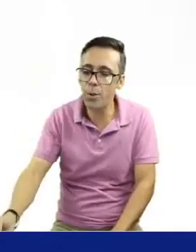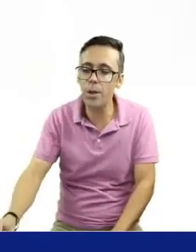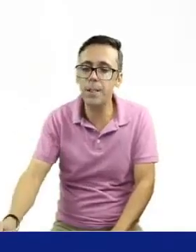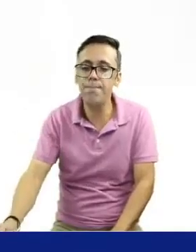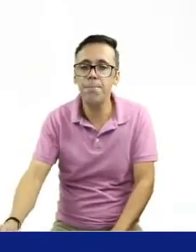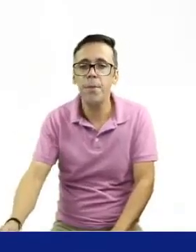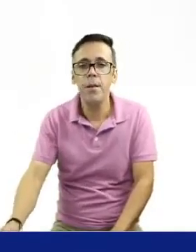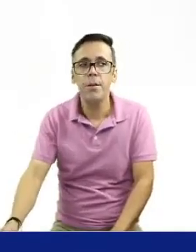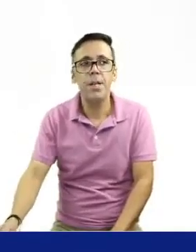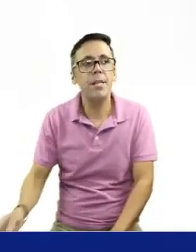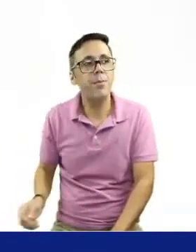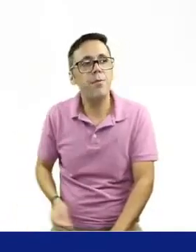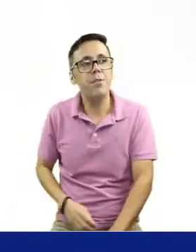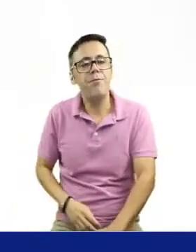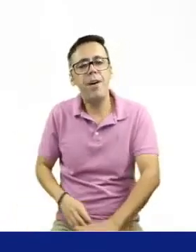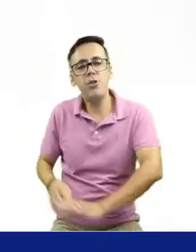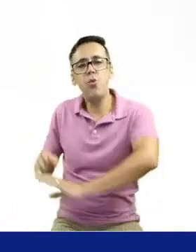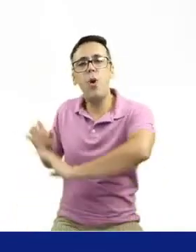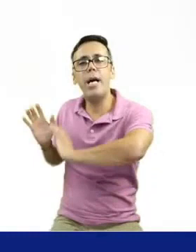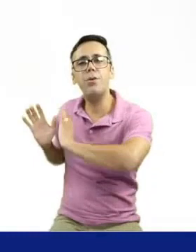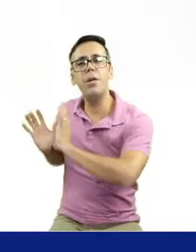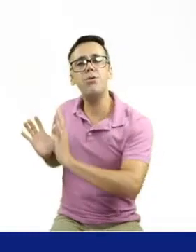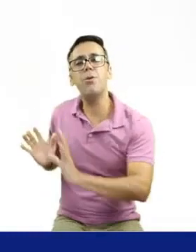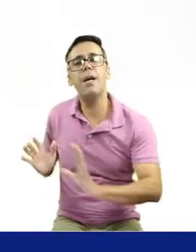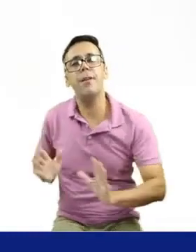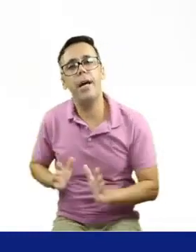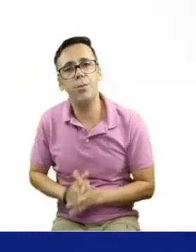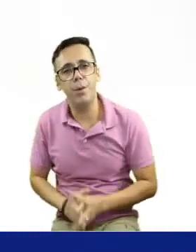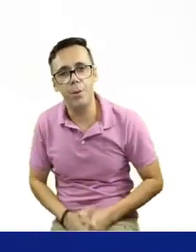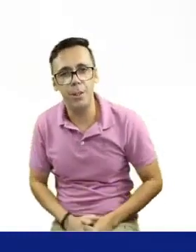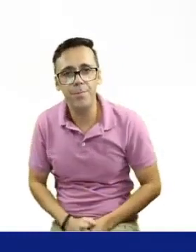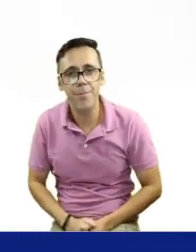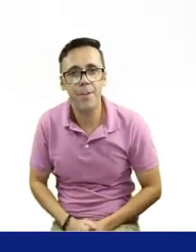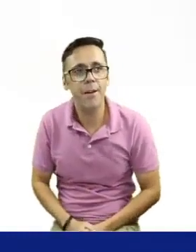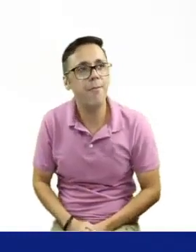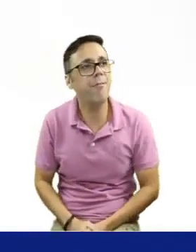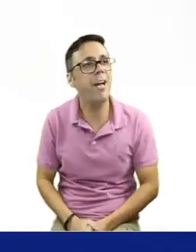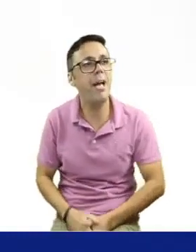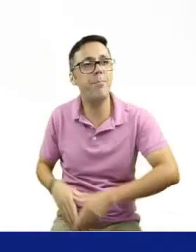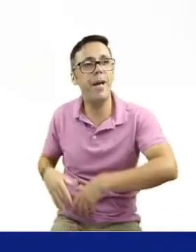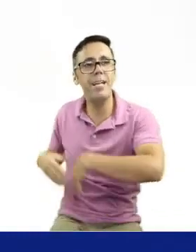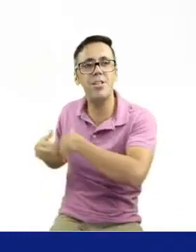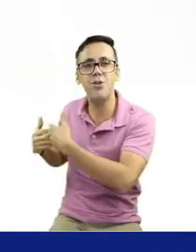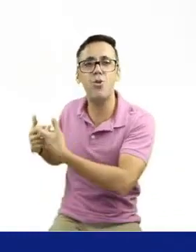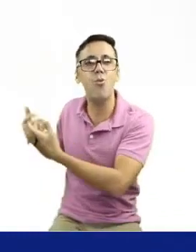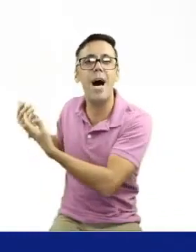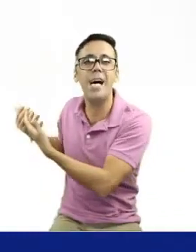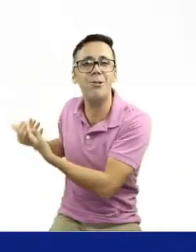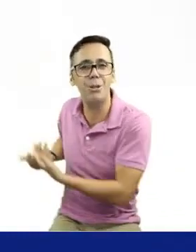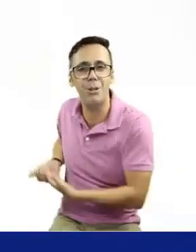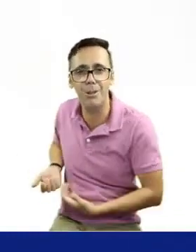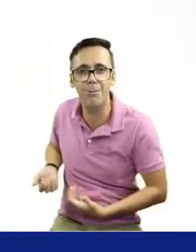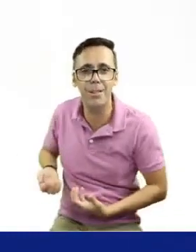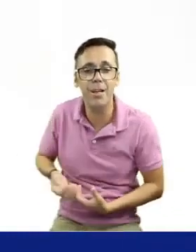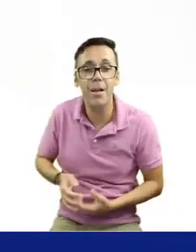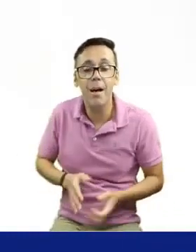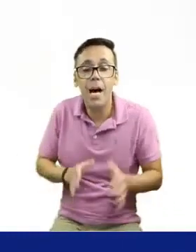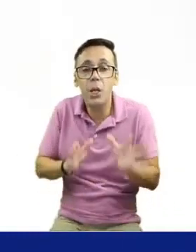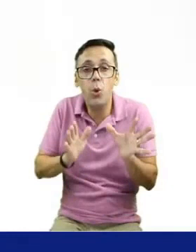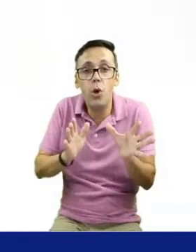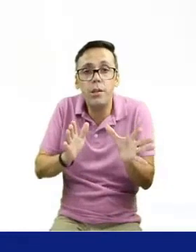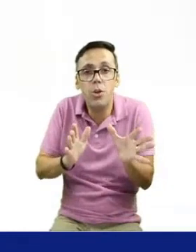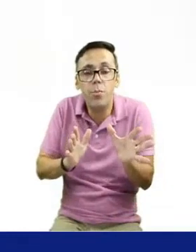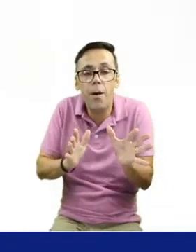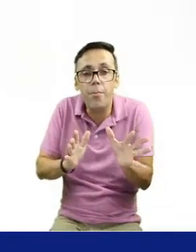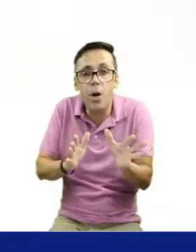eu possa trazer para você faz um quadro aí no seu caderno para mim repete Este quadro aqui para mim